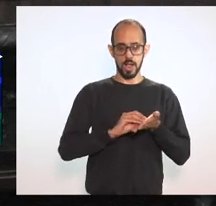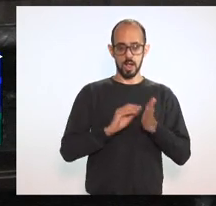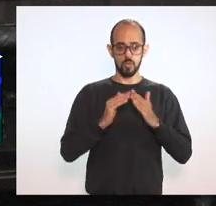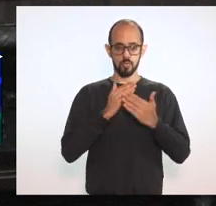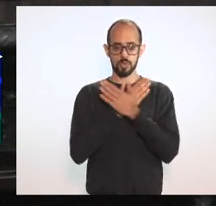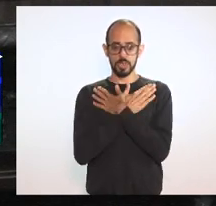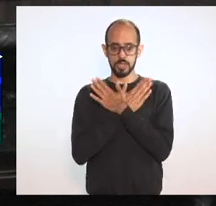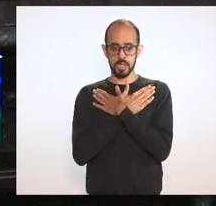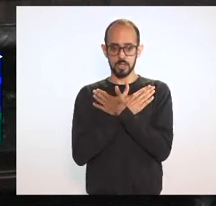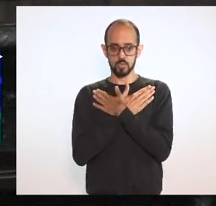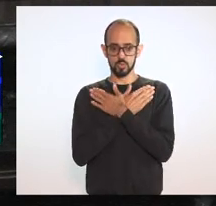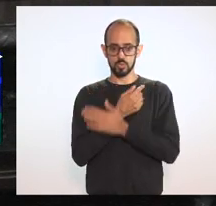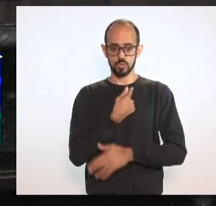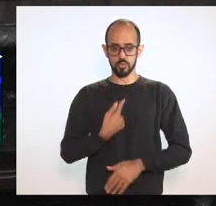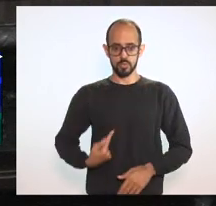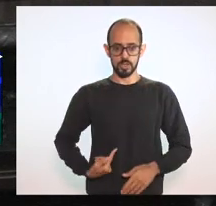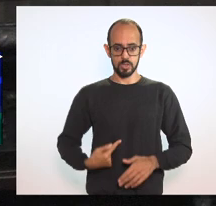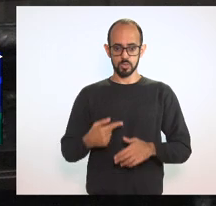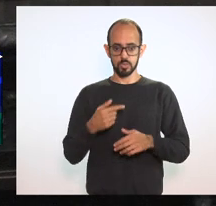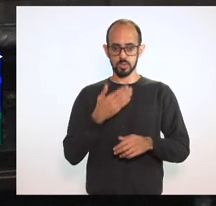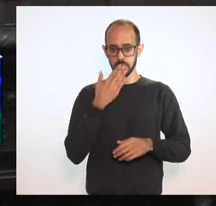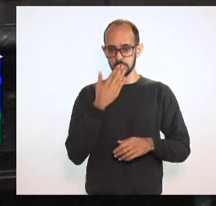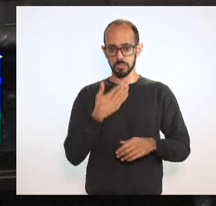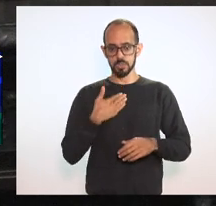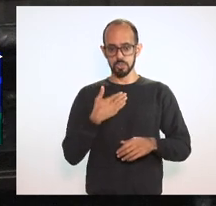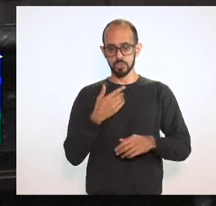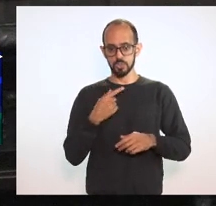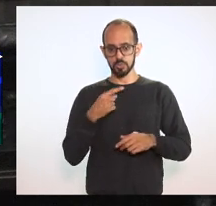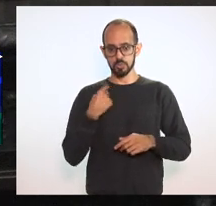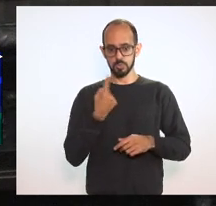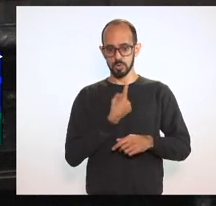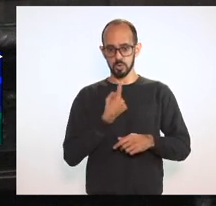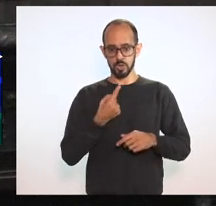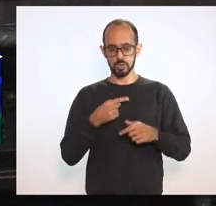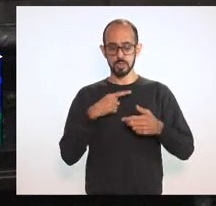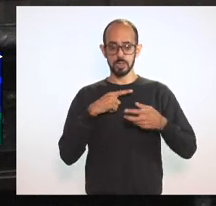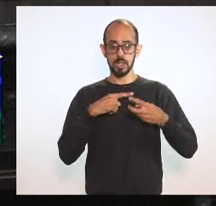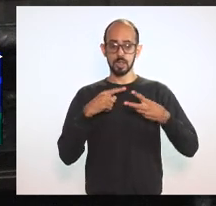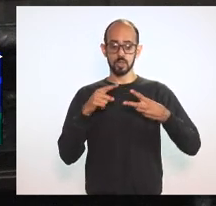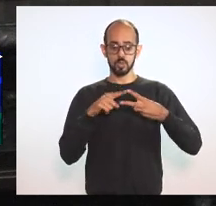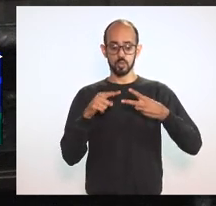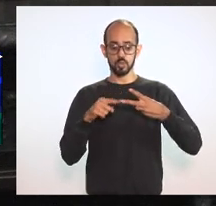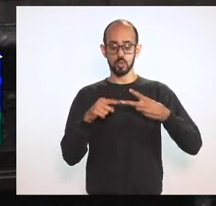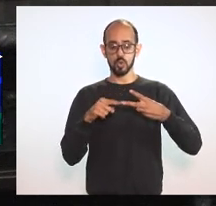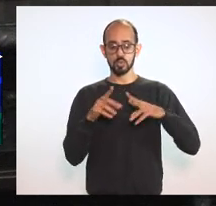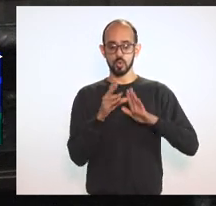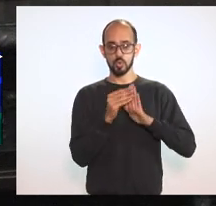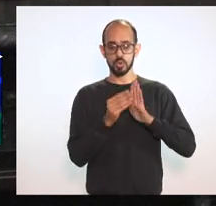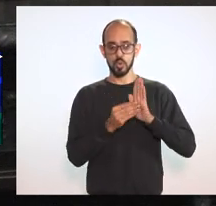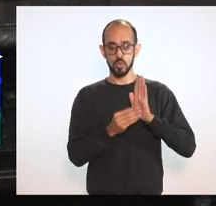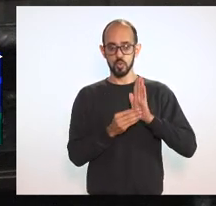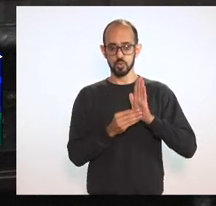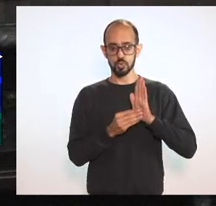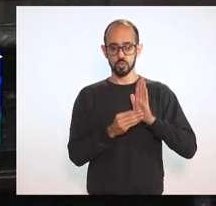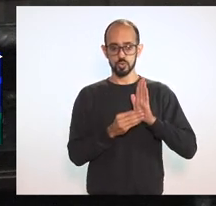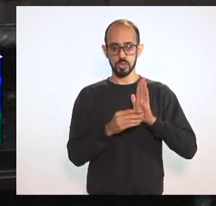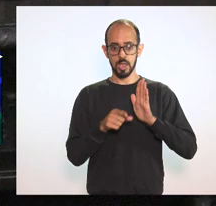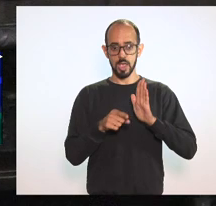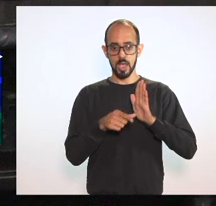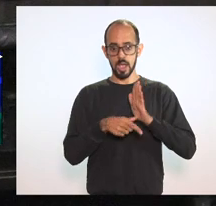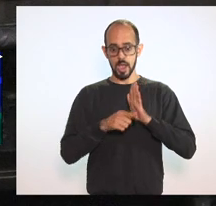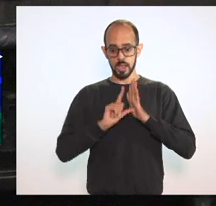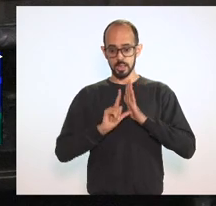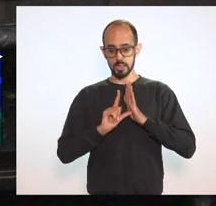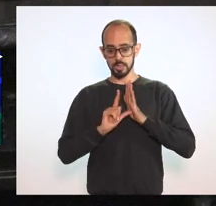que o governador está mandando Na verdade uma proposta que contém dois elementos ele tenta antecipar dois feriados